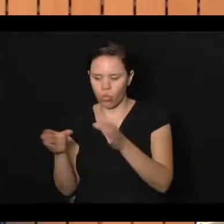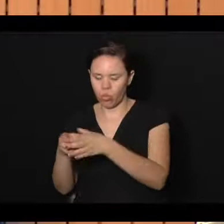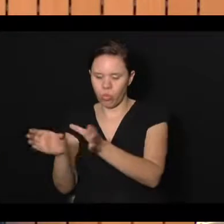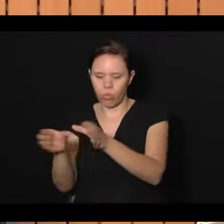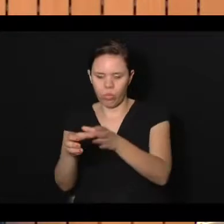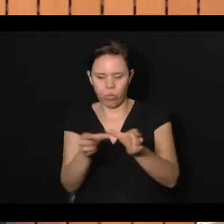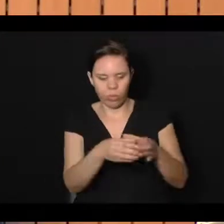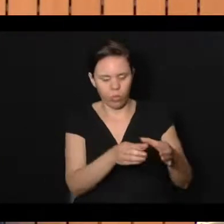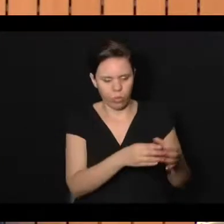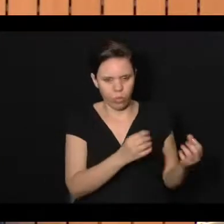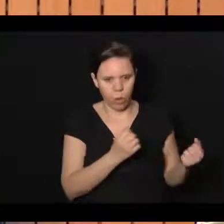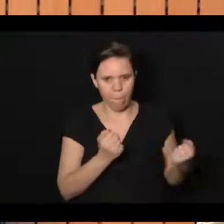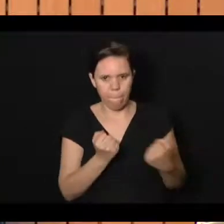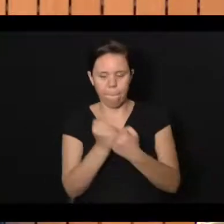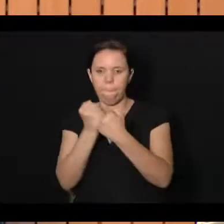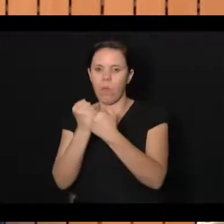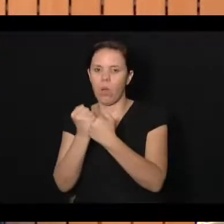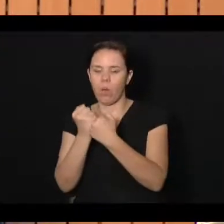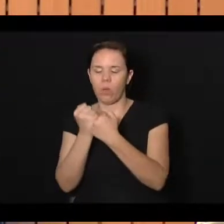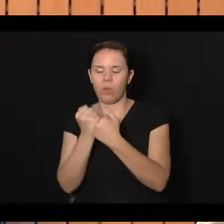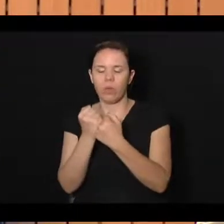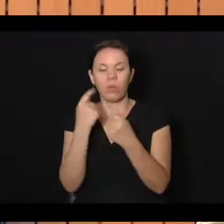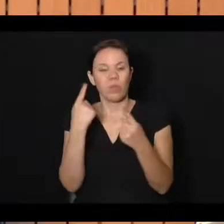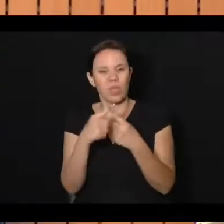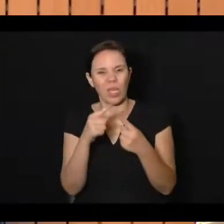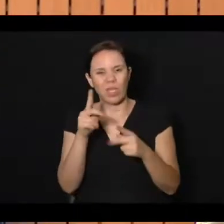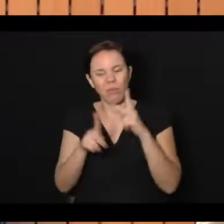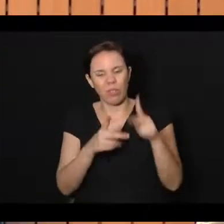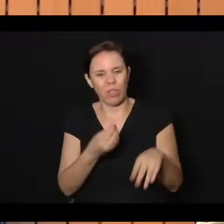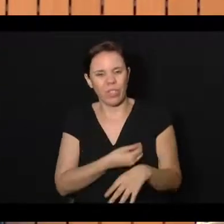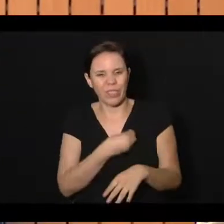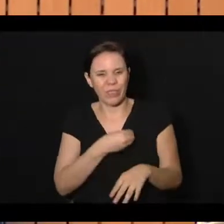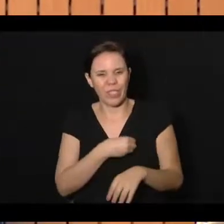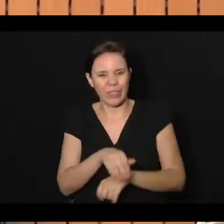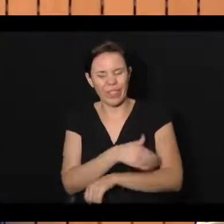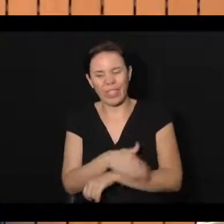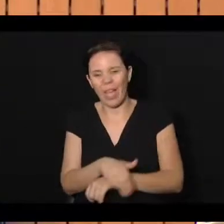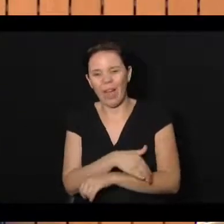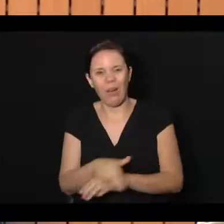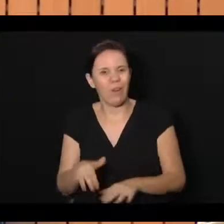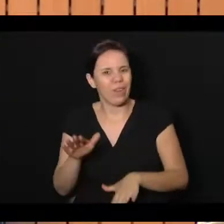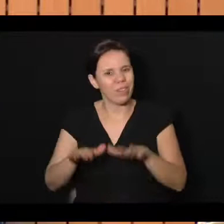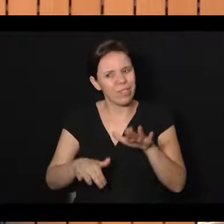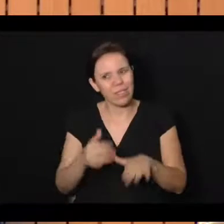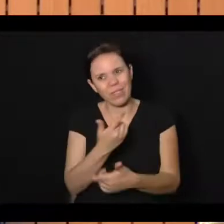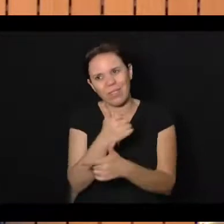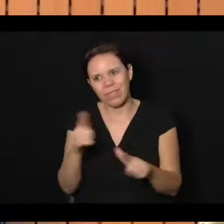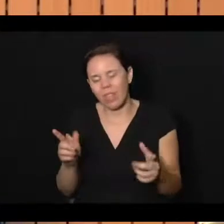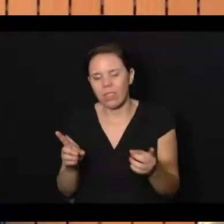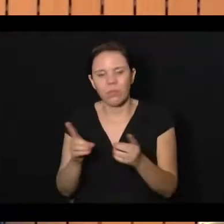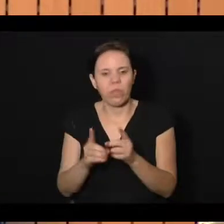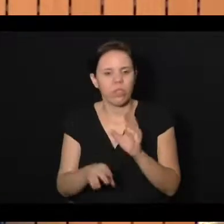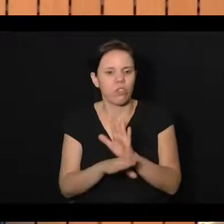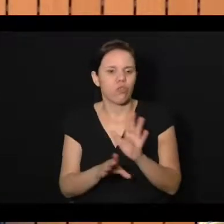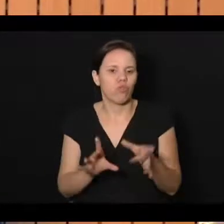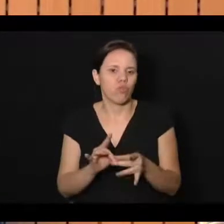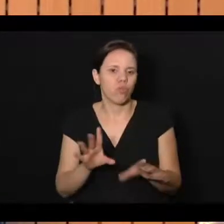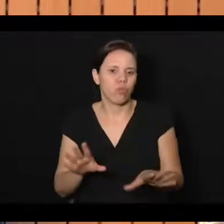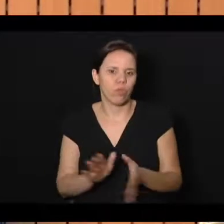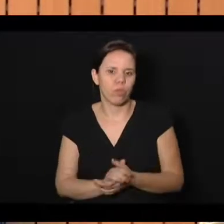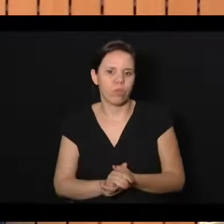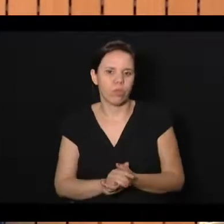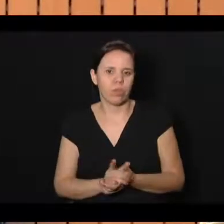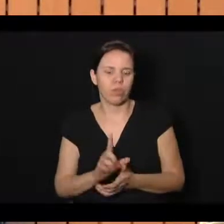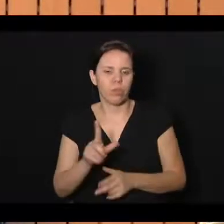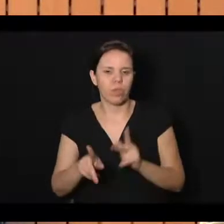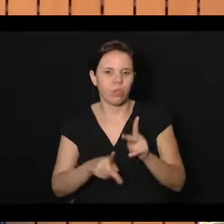rua elas acabam não tendo né que geralmente o que vende as pessoas no lado social geralmente é em relação